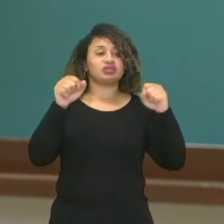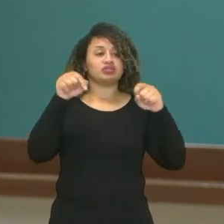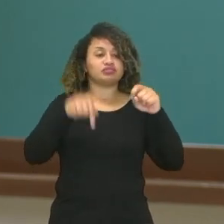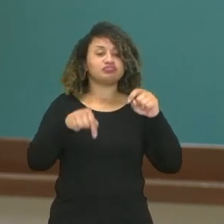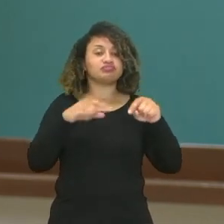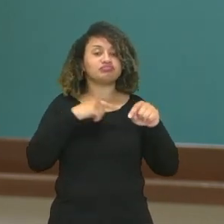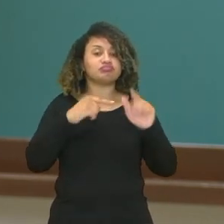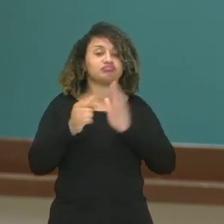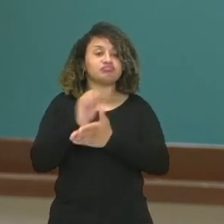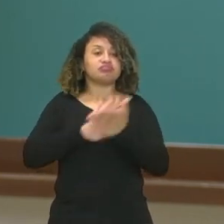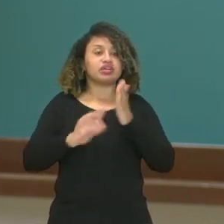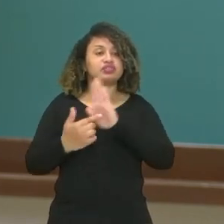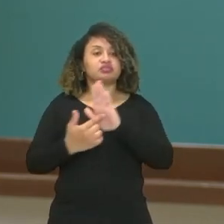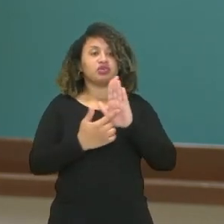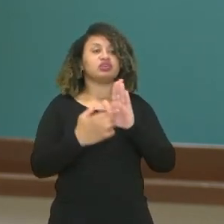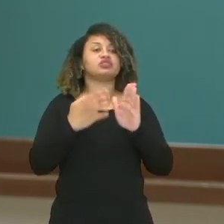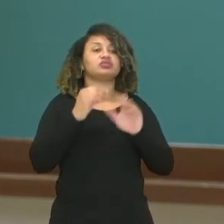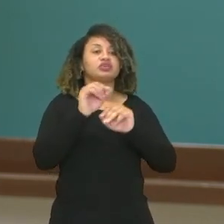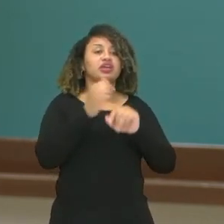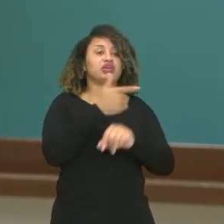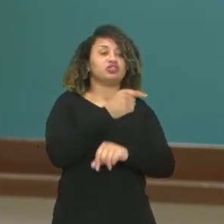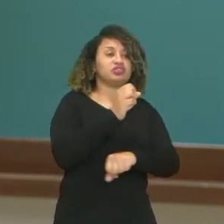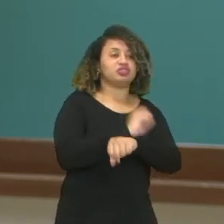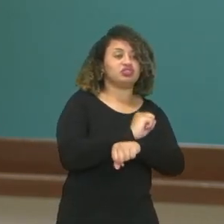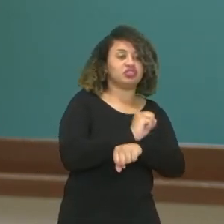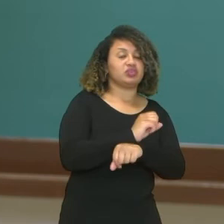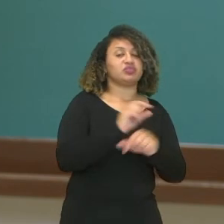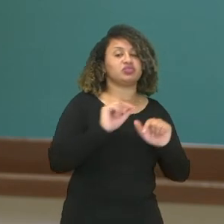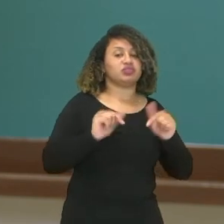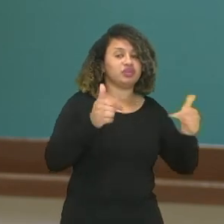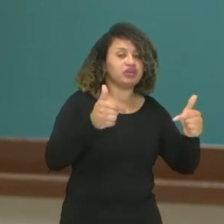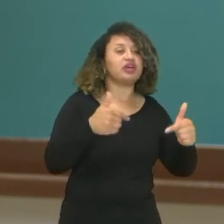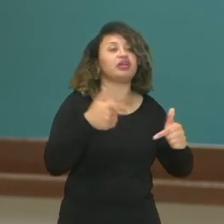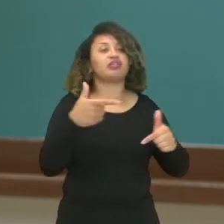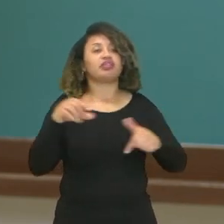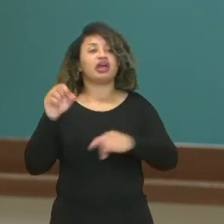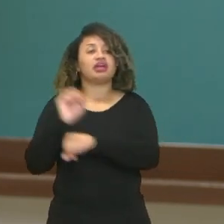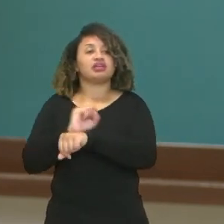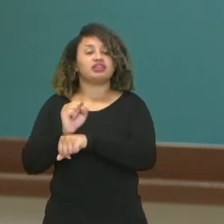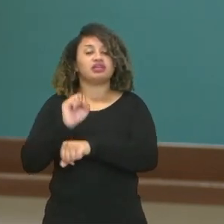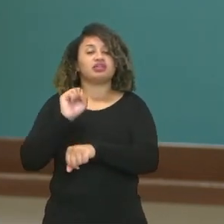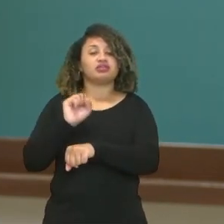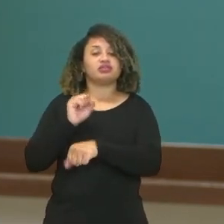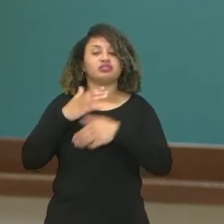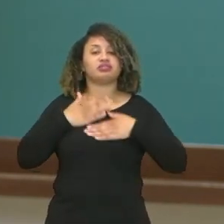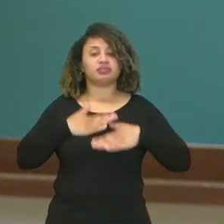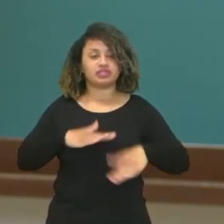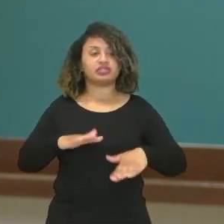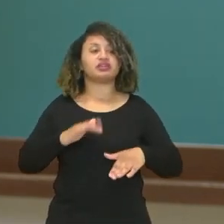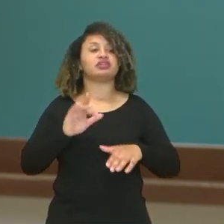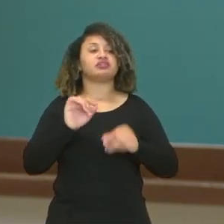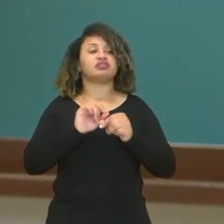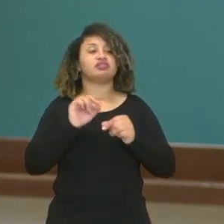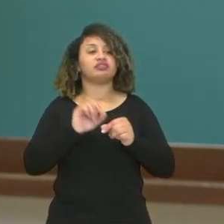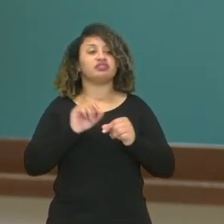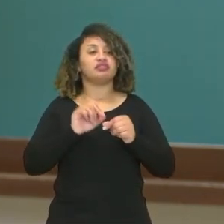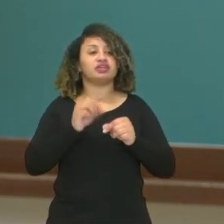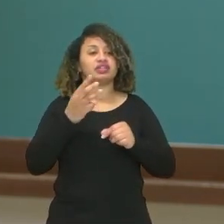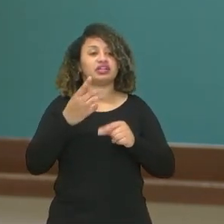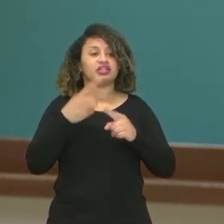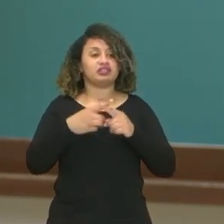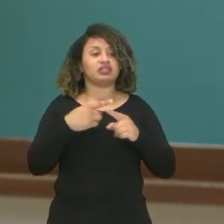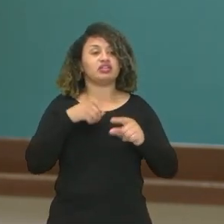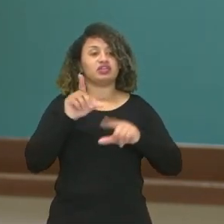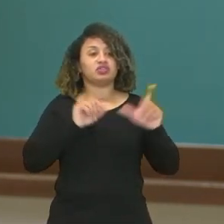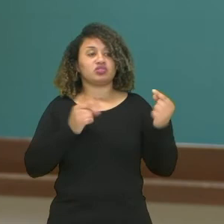da seguinte maneira: 20 segundos realizando e 10 segundos de descanso. Vamos fazer isso 3 vezes. Então, vocês podem escolher ou